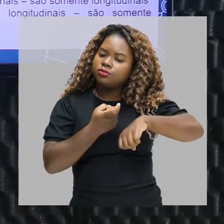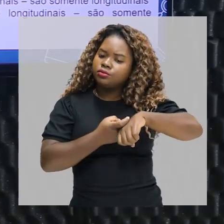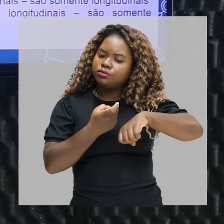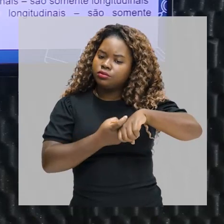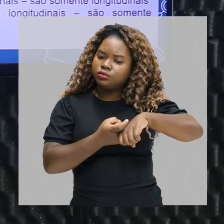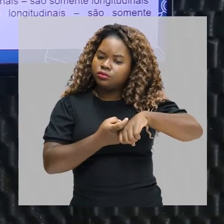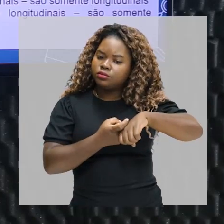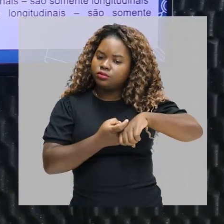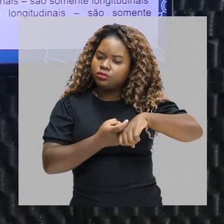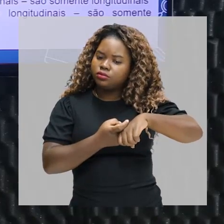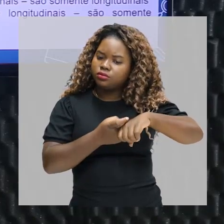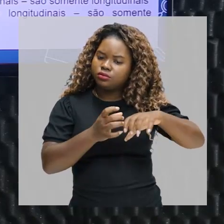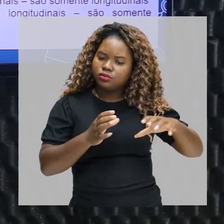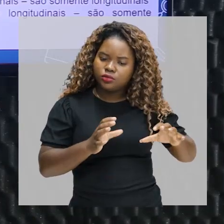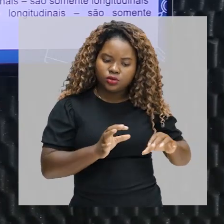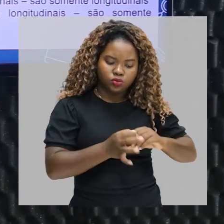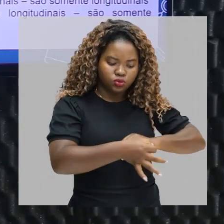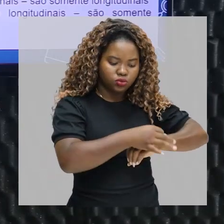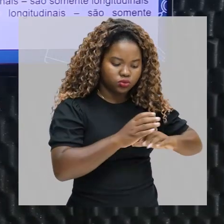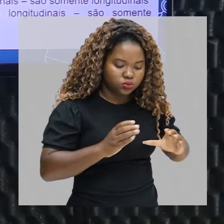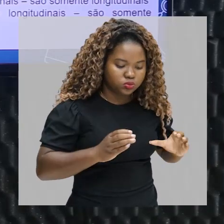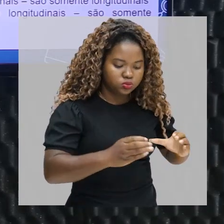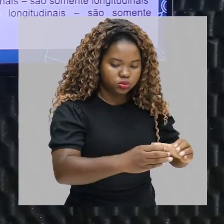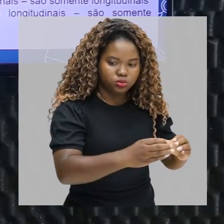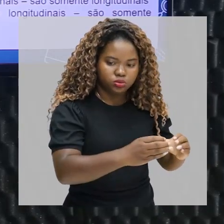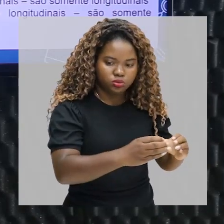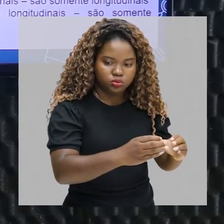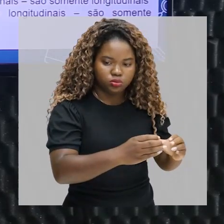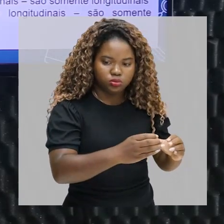estar bem compactas, ele vai te dar